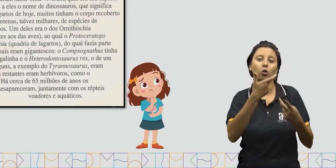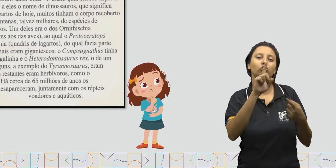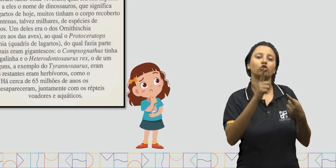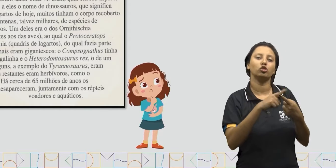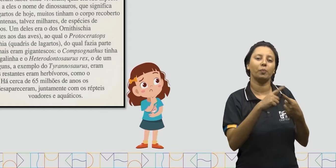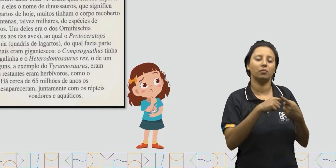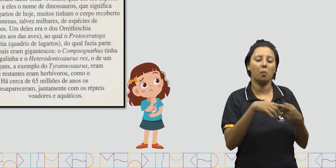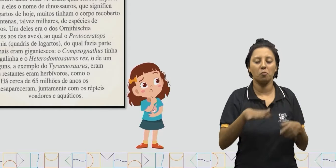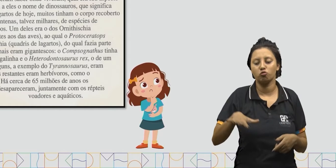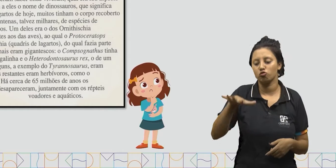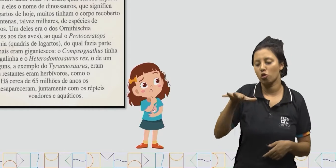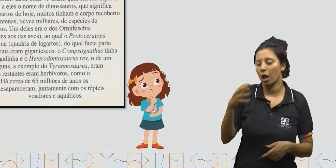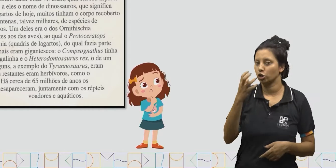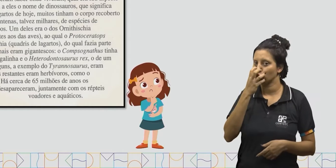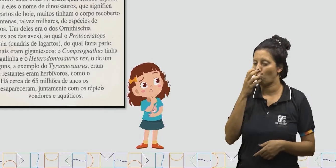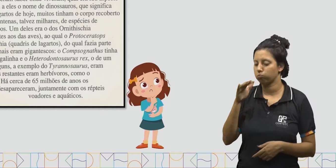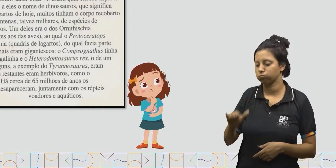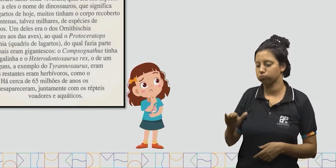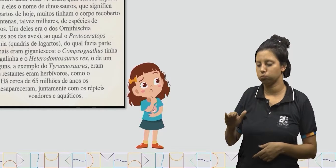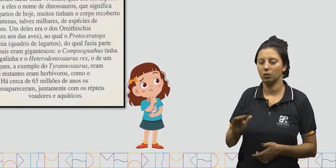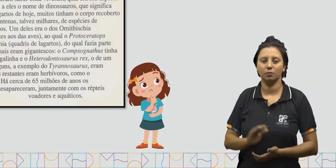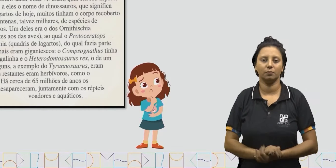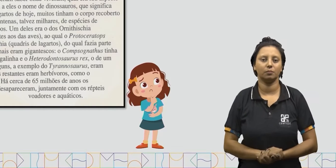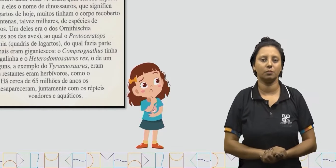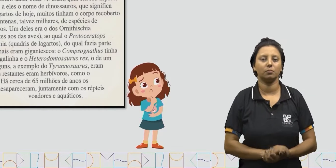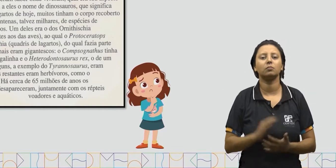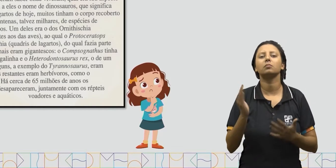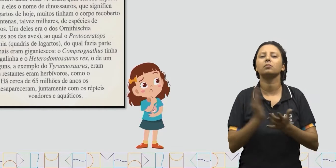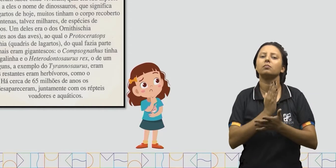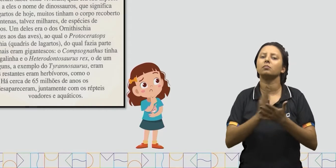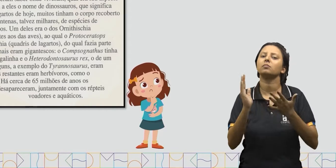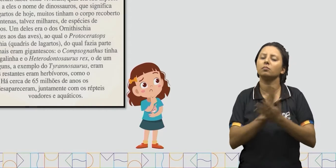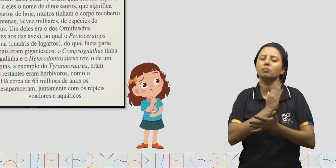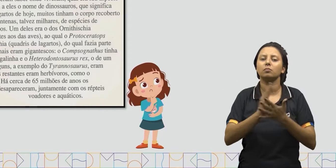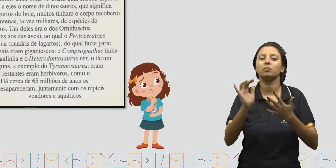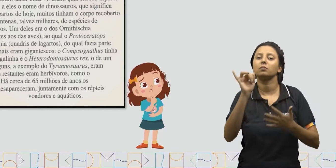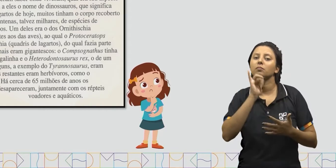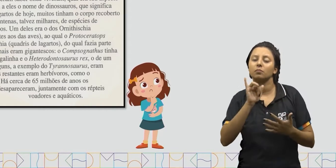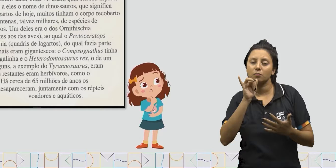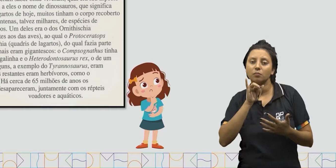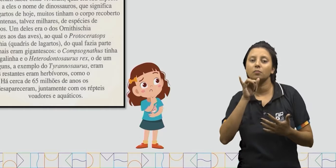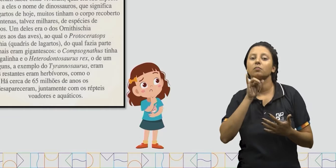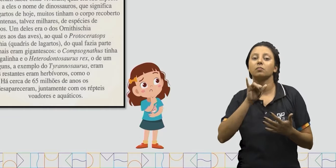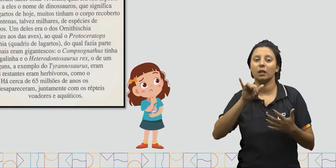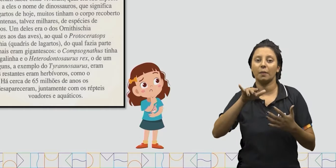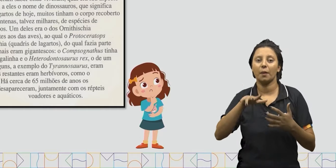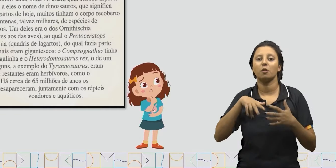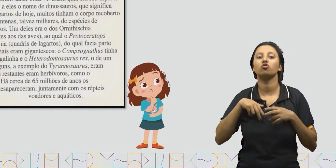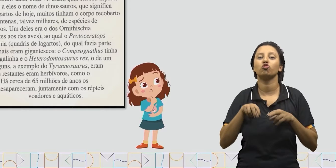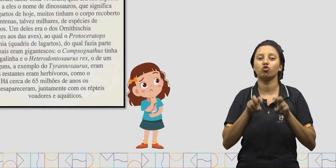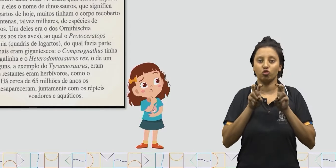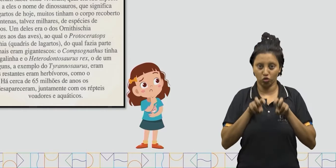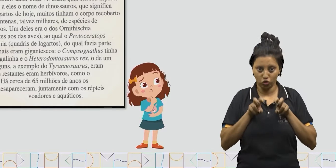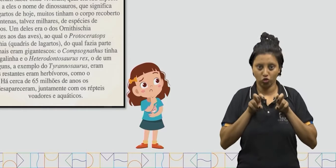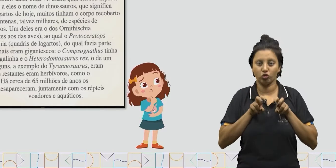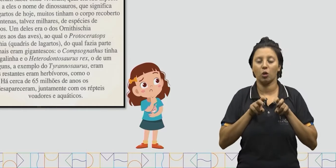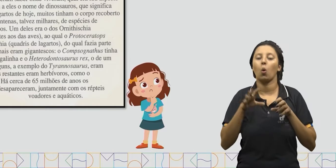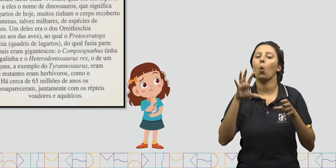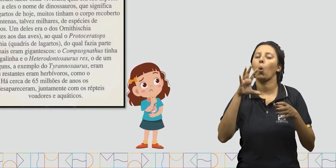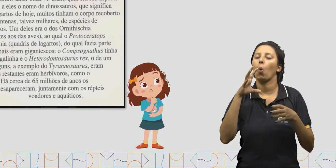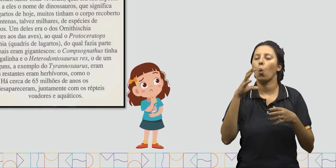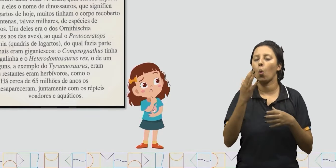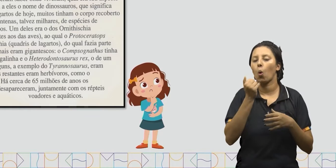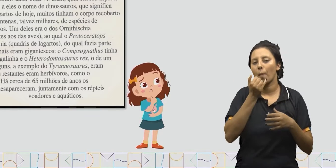Heterodontosaurus rex o de um cão grande. Alguns, a exemplo do Tyrannosaurus, eram carnívoros.